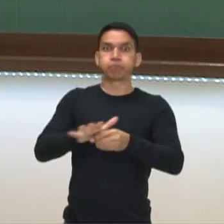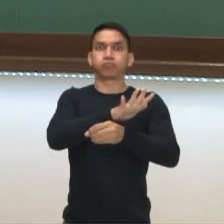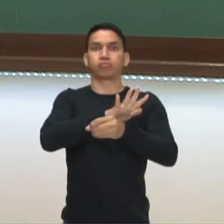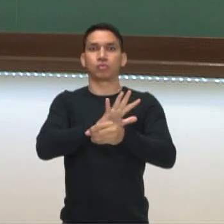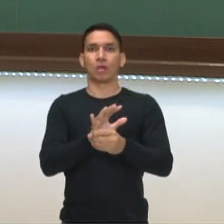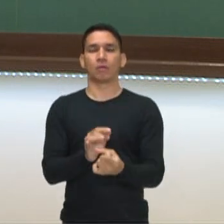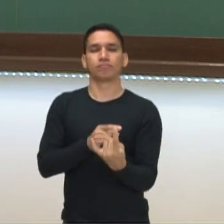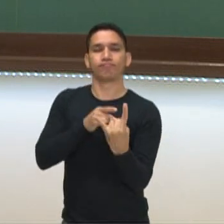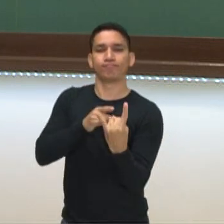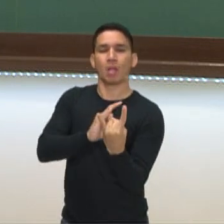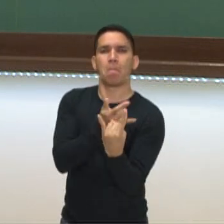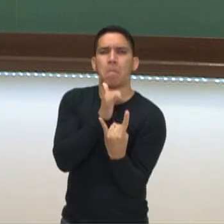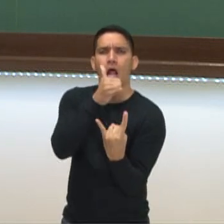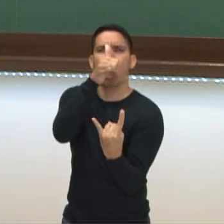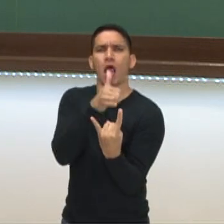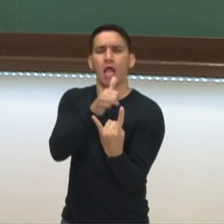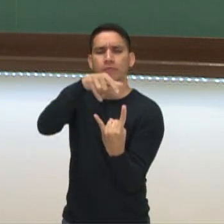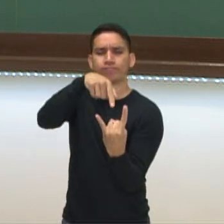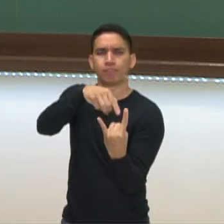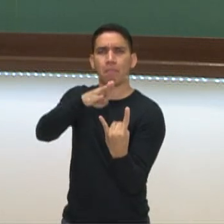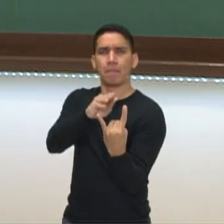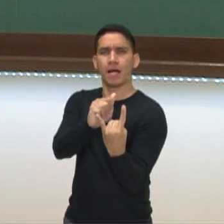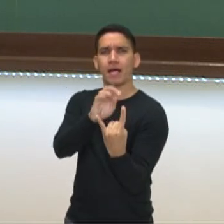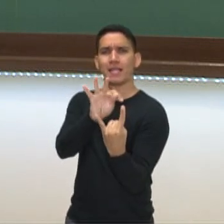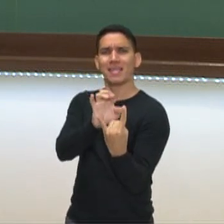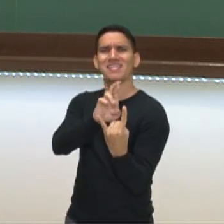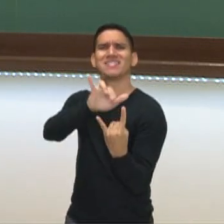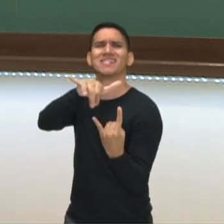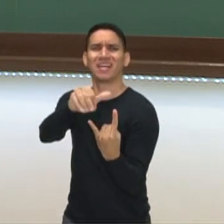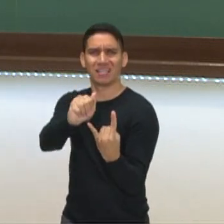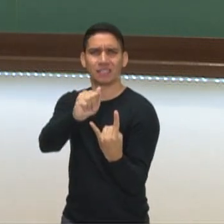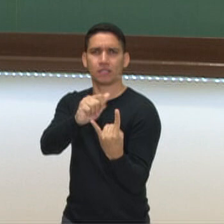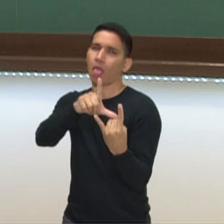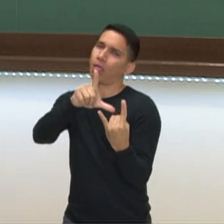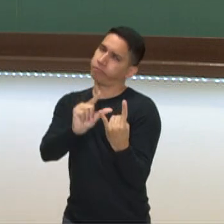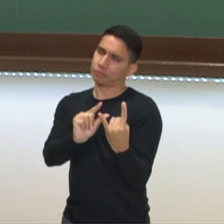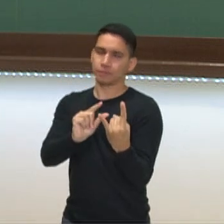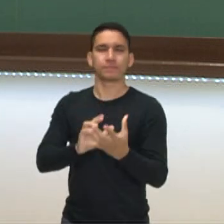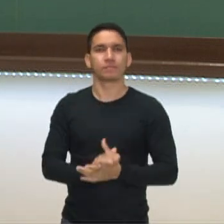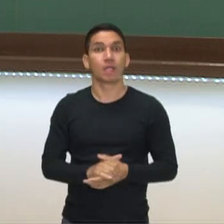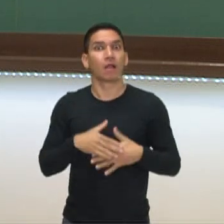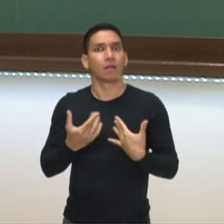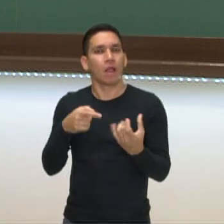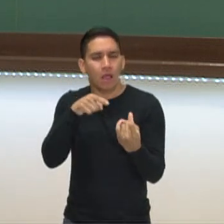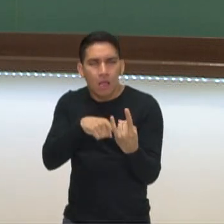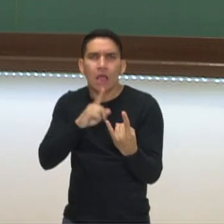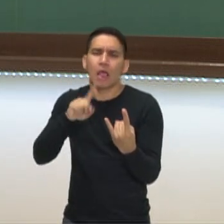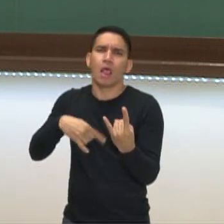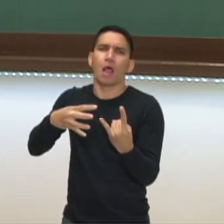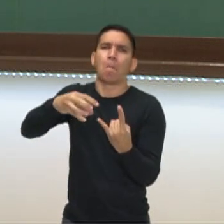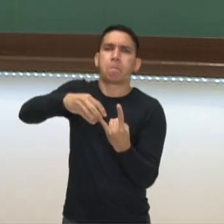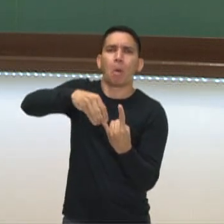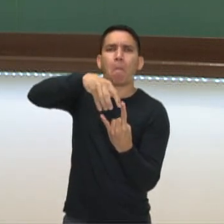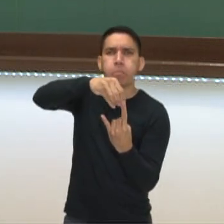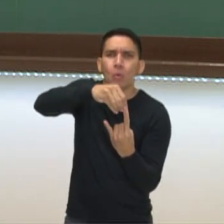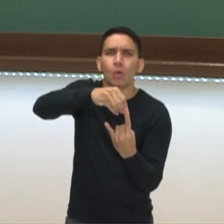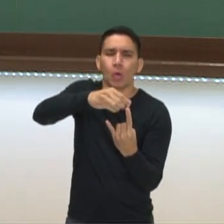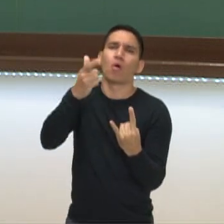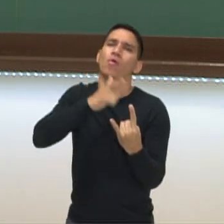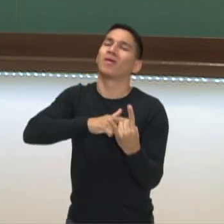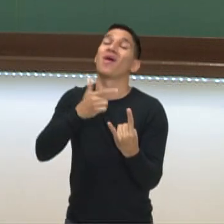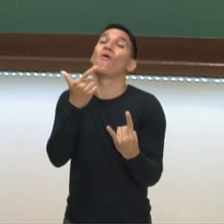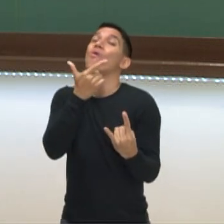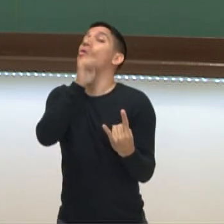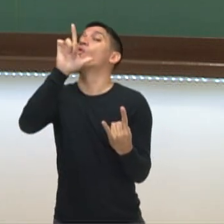tá? Sempre a bateria tende a descarregar e não carregar, tá? E a bateria é recarregável, professor? Isso é uma outra